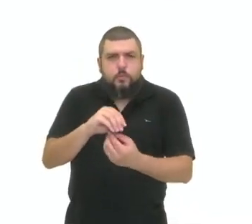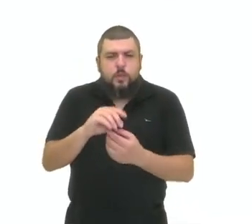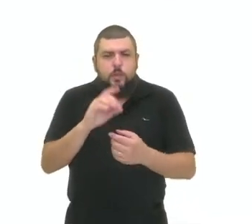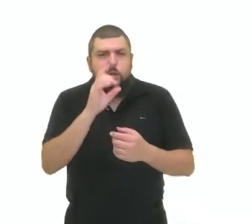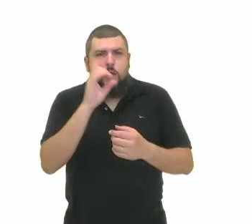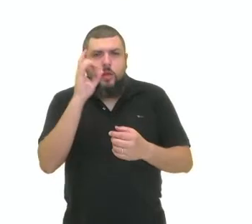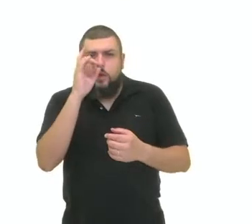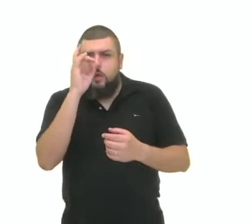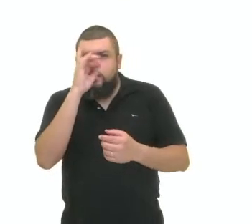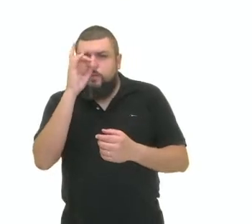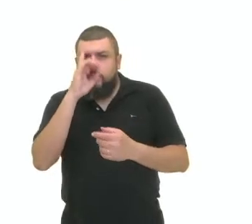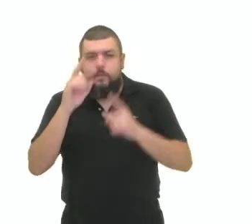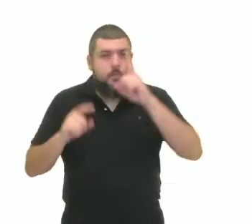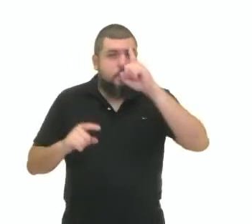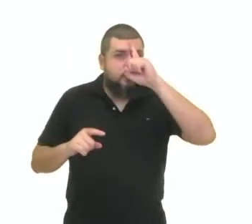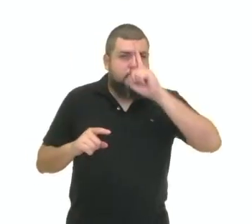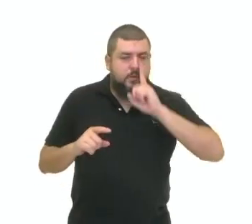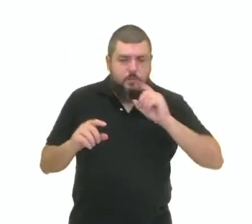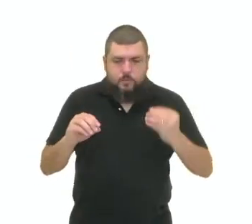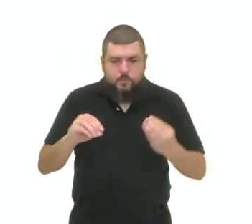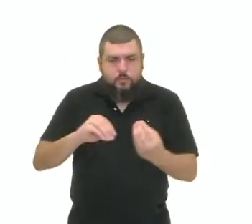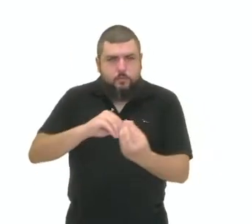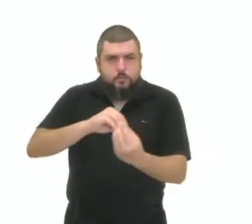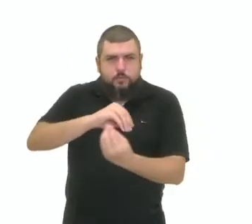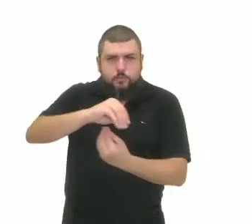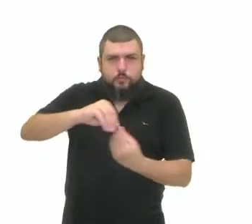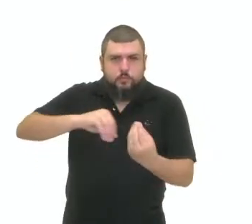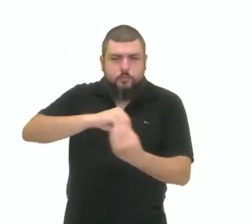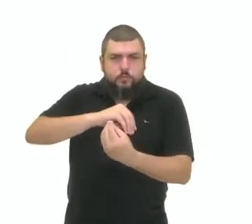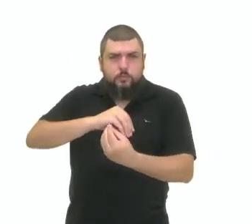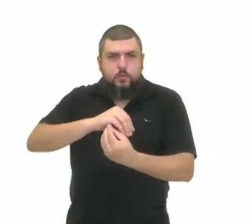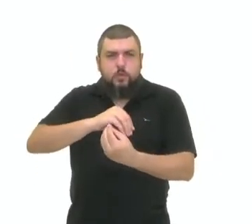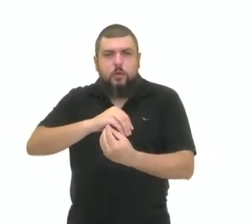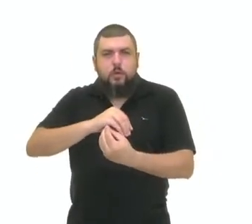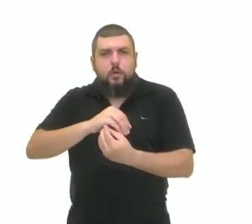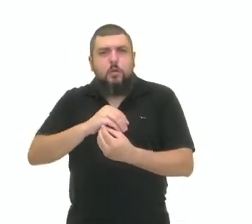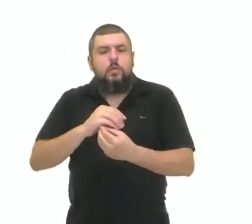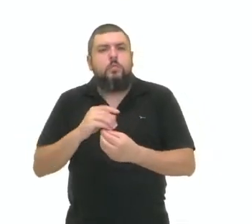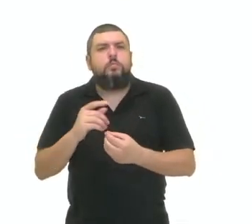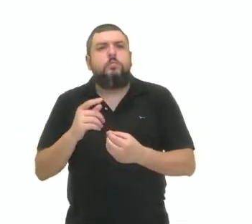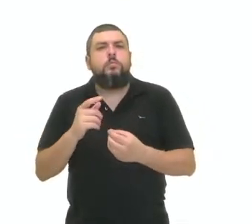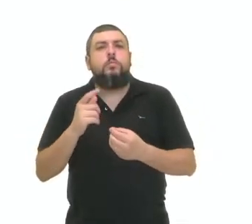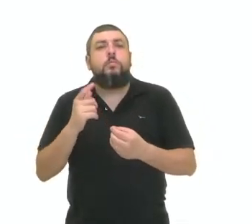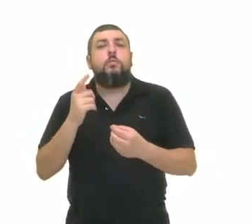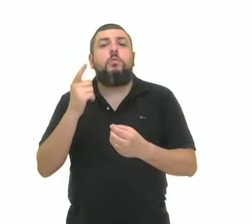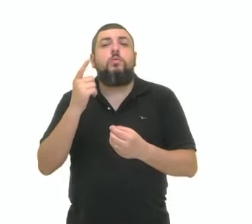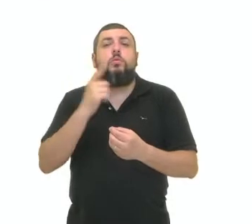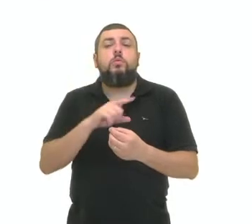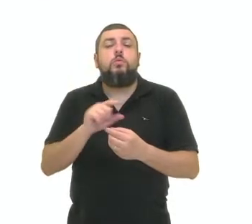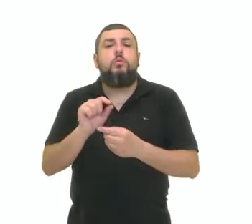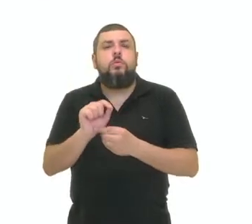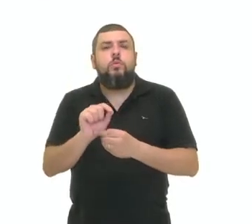verdes com as sementes amarelas, obteve um resultado de